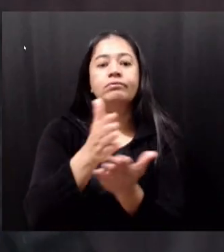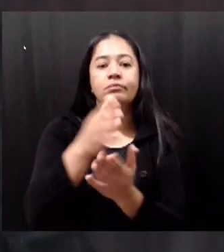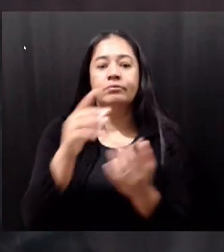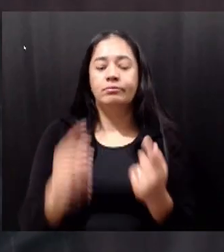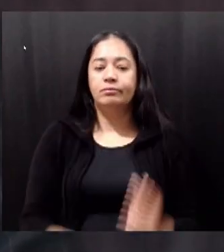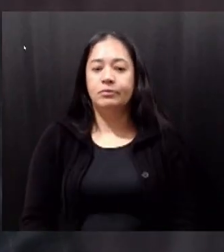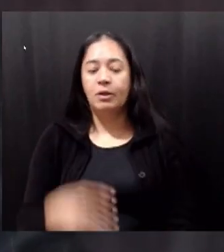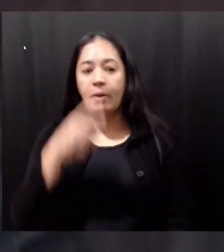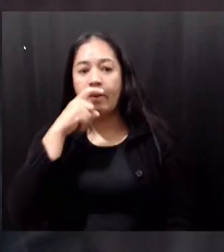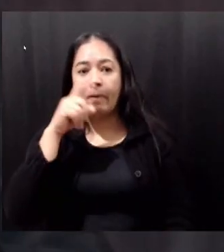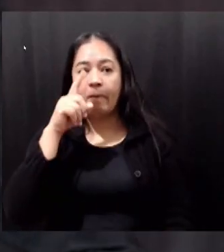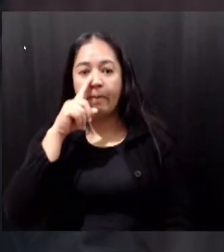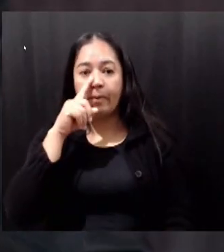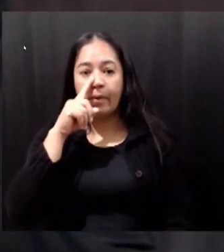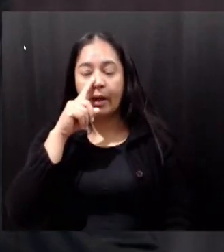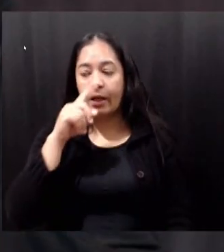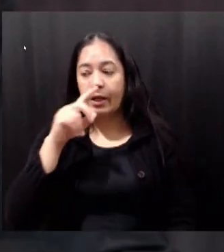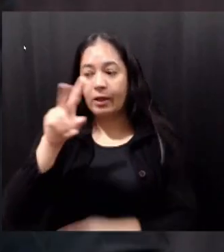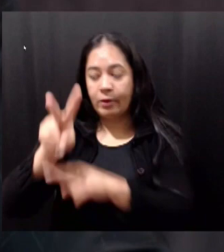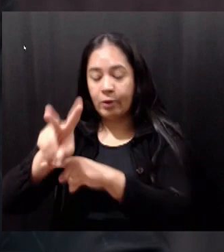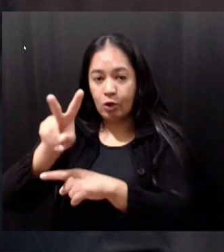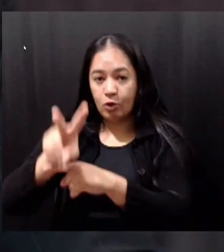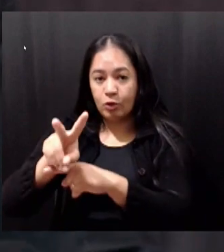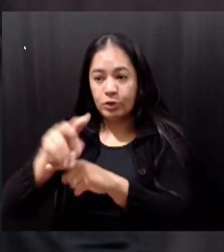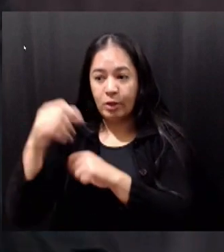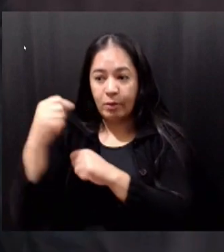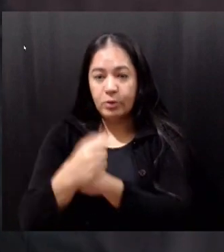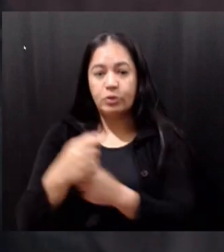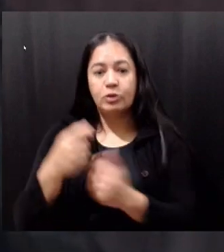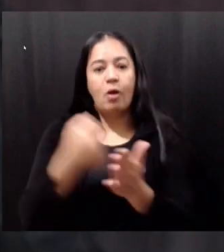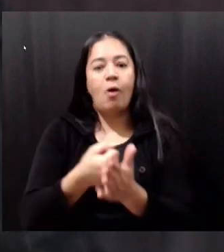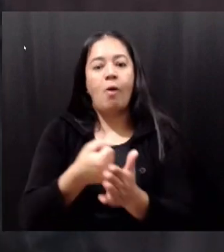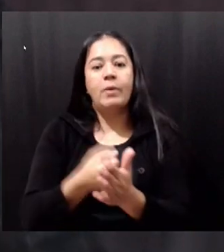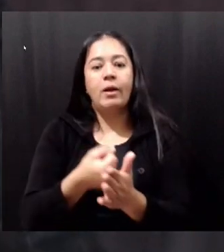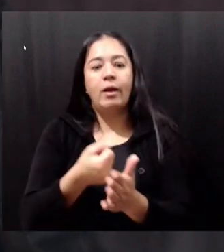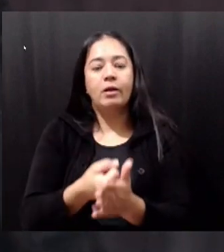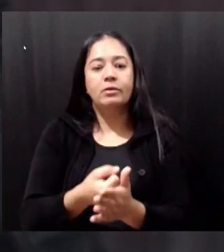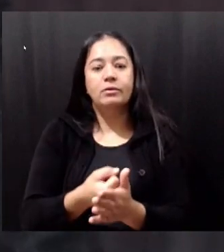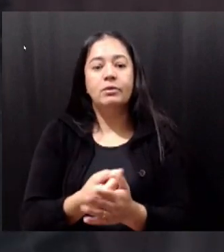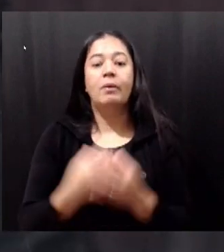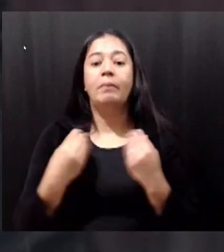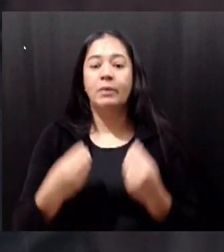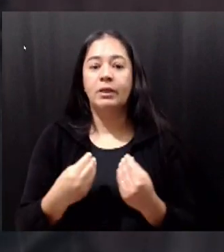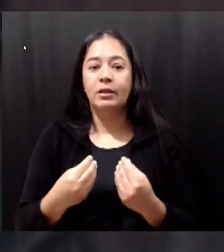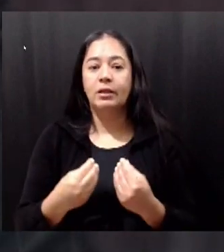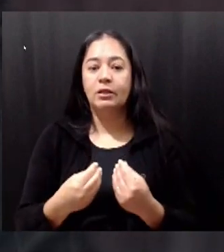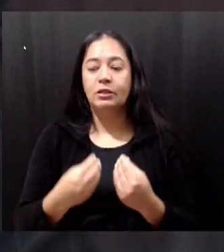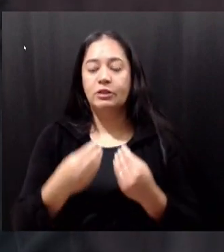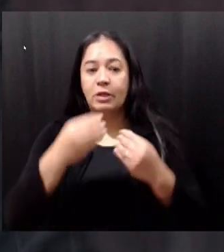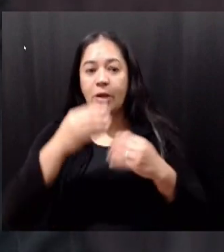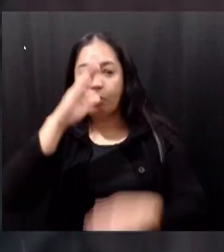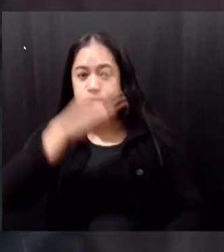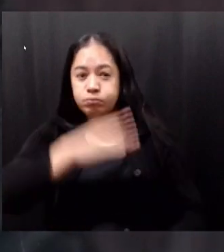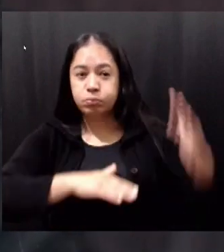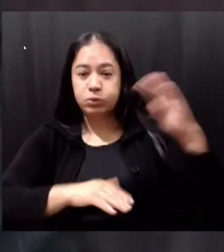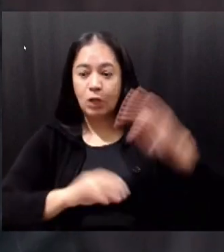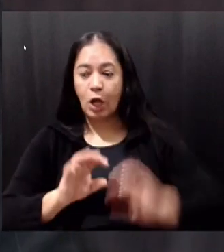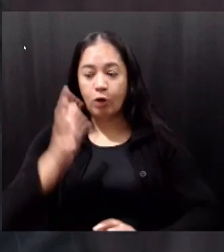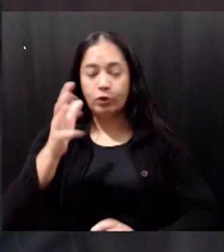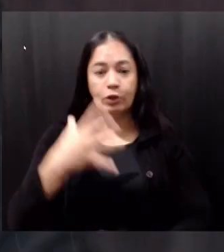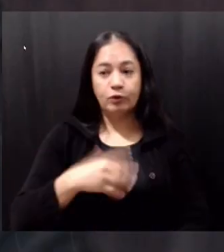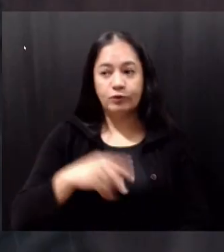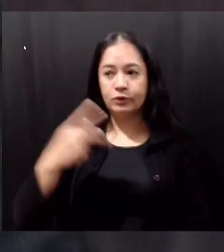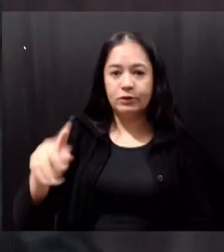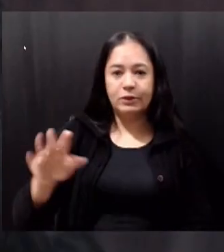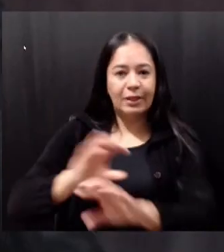de cuidar e de proteger os seus filhos, para que nada de mal aconteça com os seus filhos, mas eles